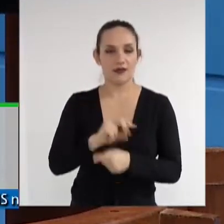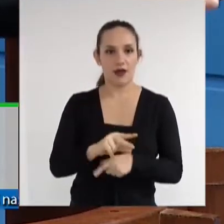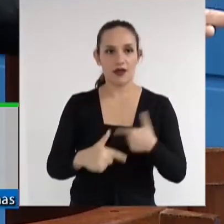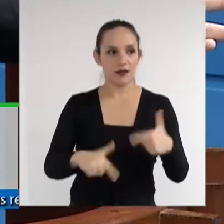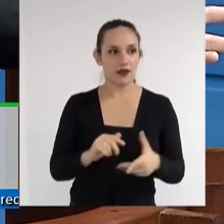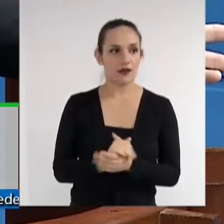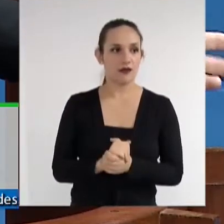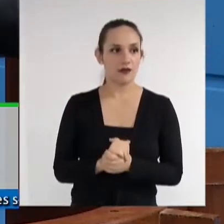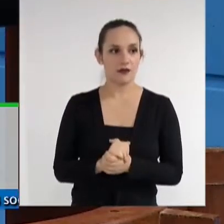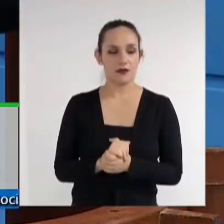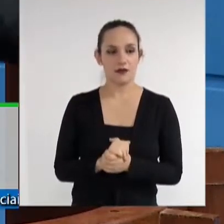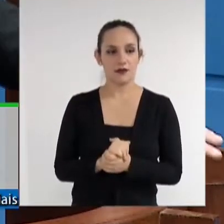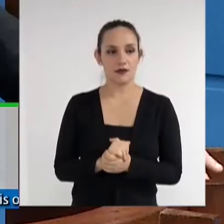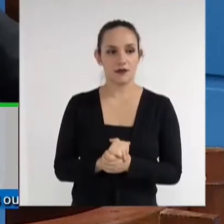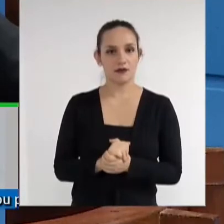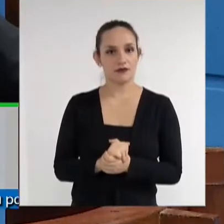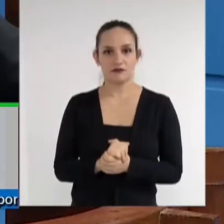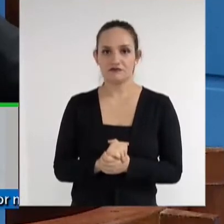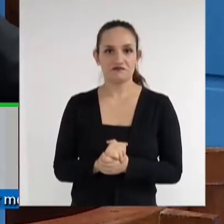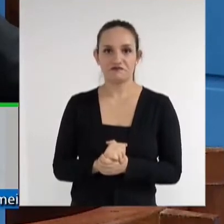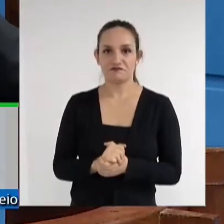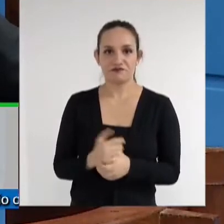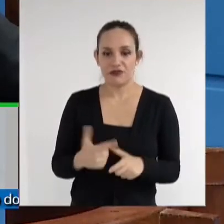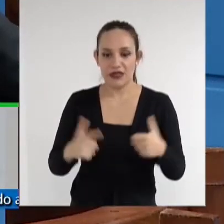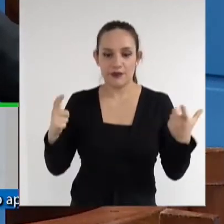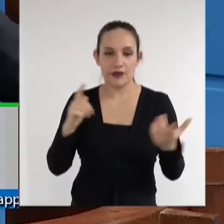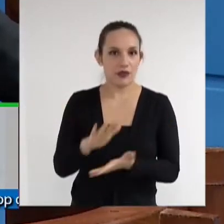investir na produção.